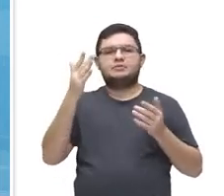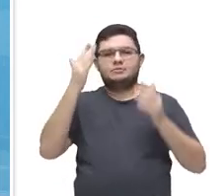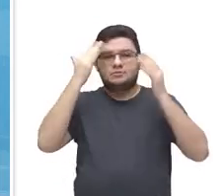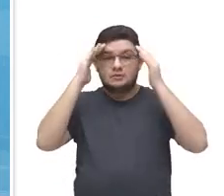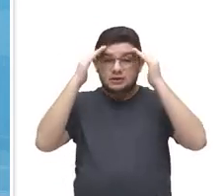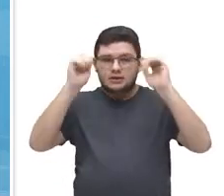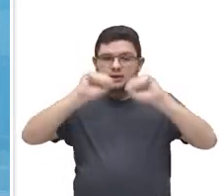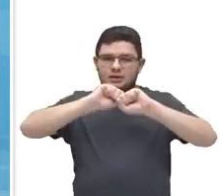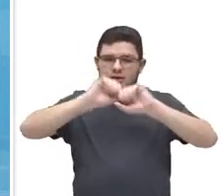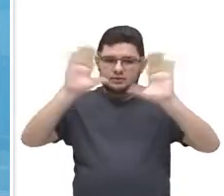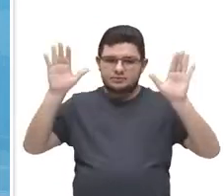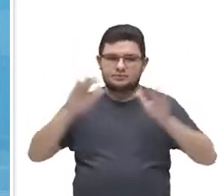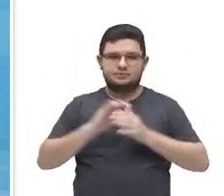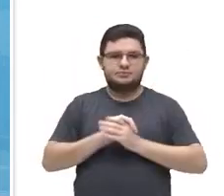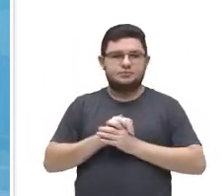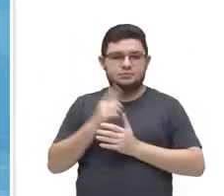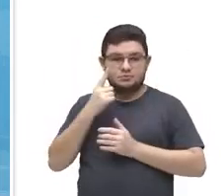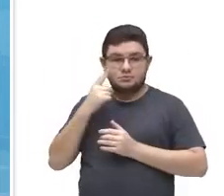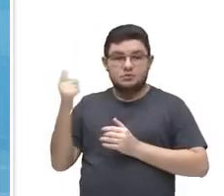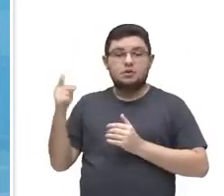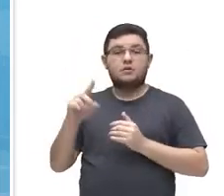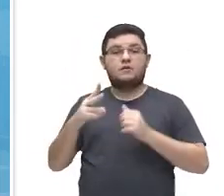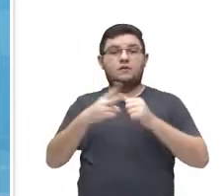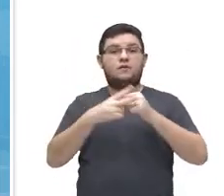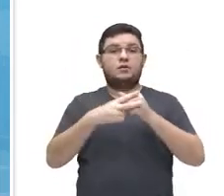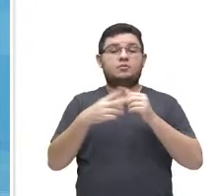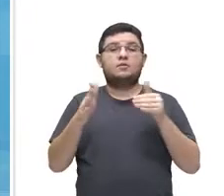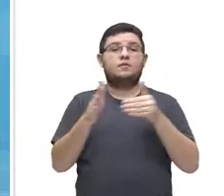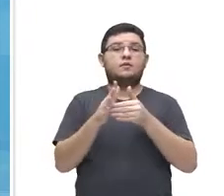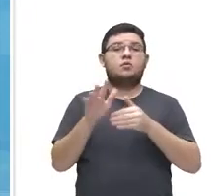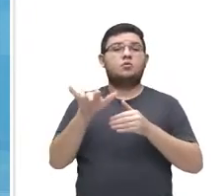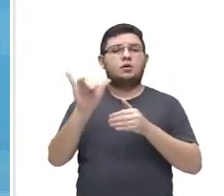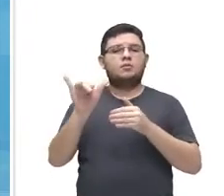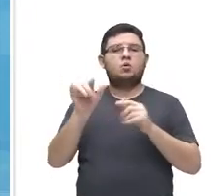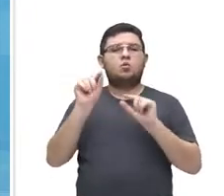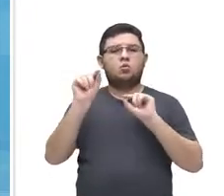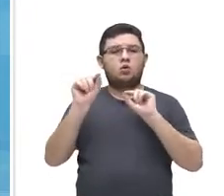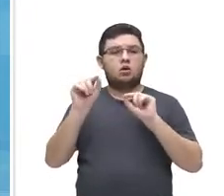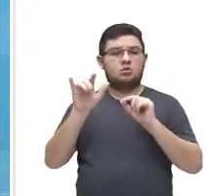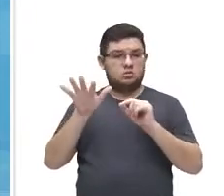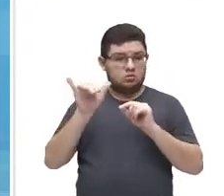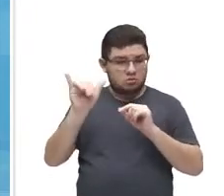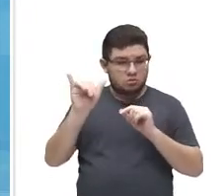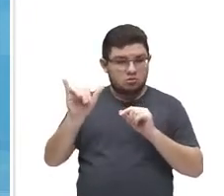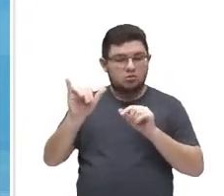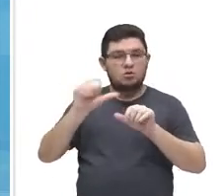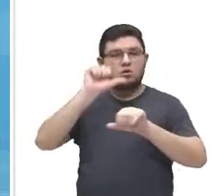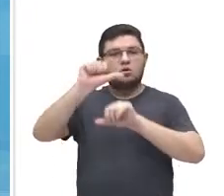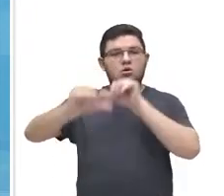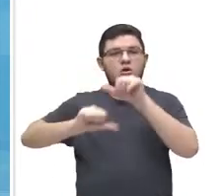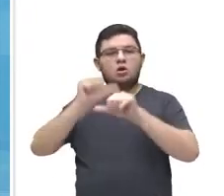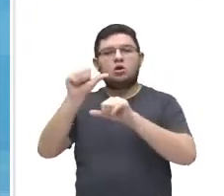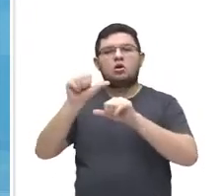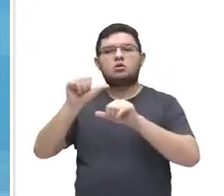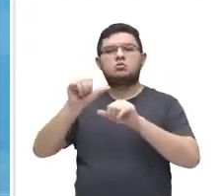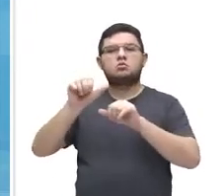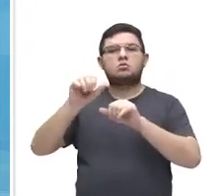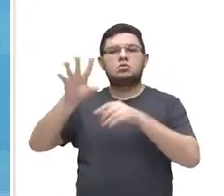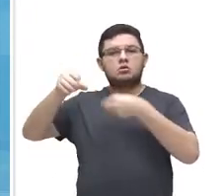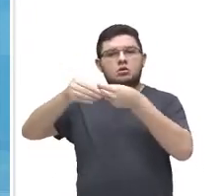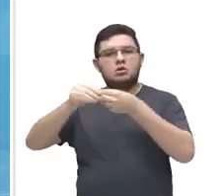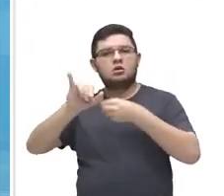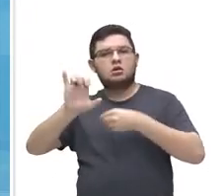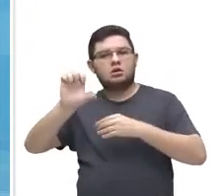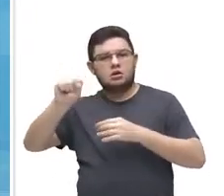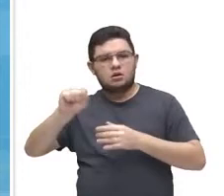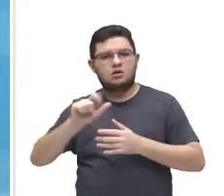em Y. Na terceira pessoa do singular, troca seu Y por IES. Olha só os dois exemplos que eu tenho. Essa é a primeira